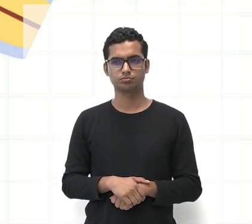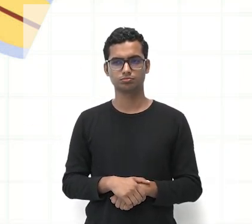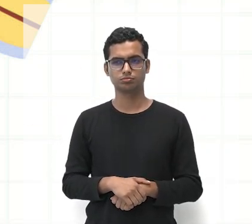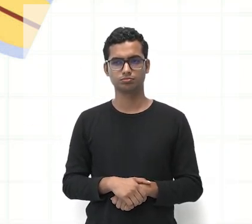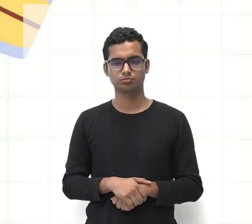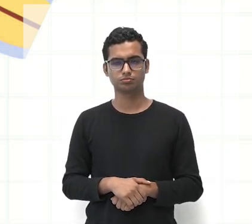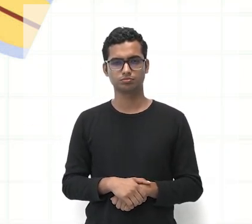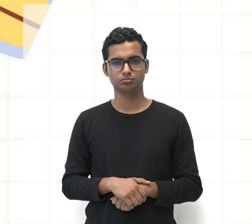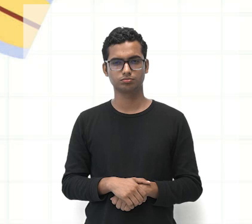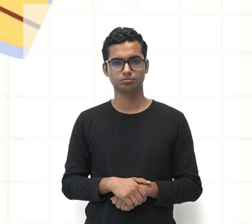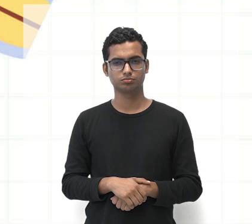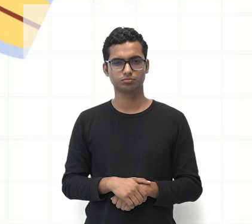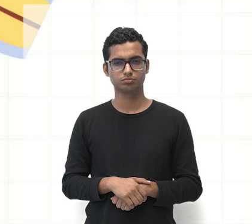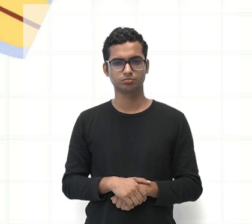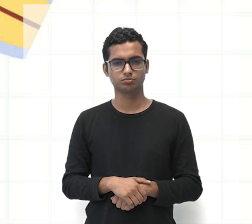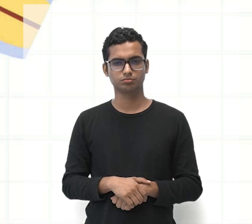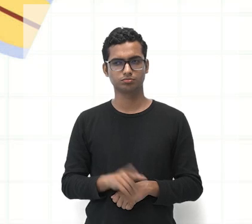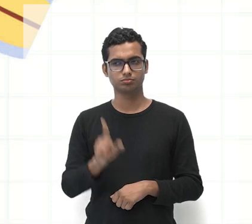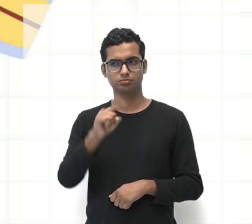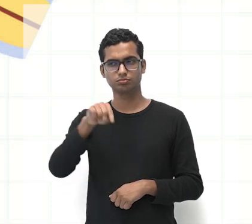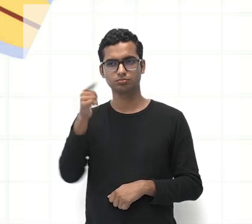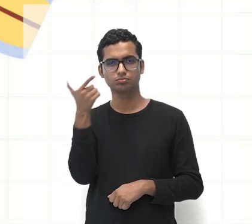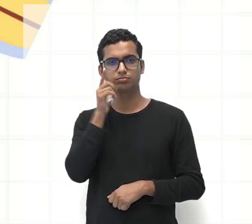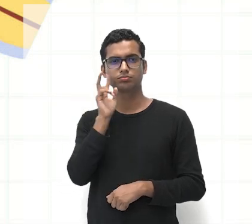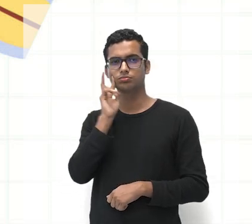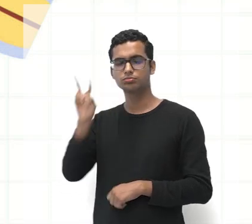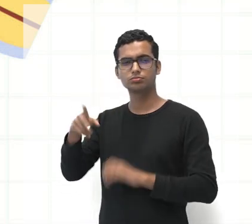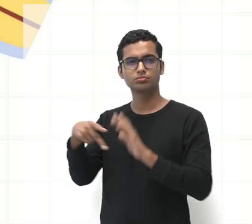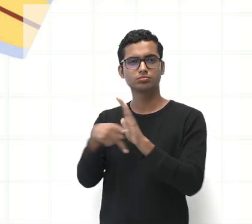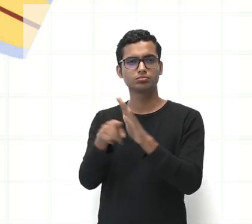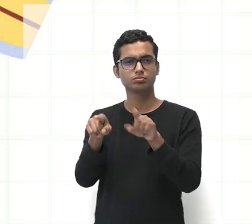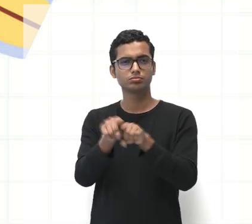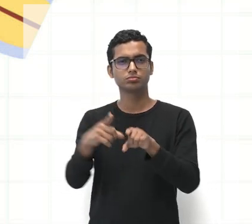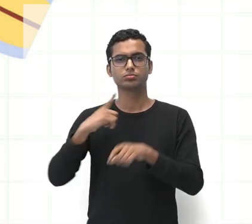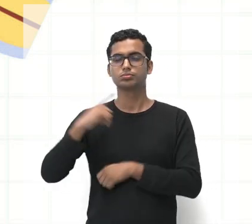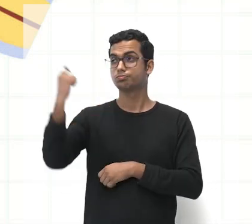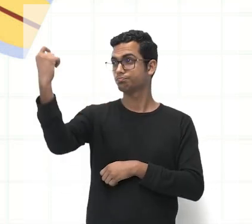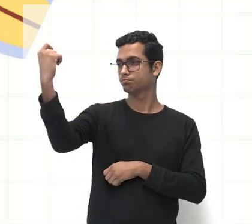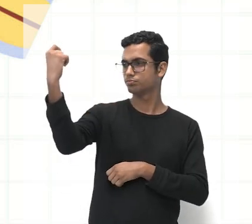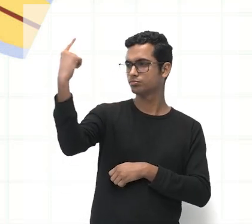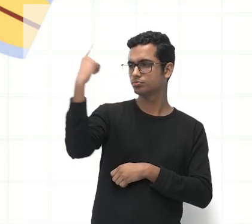aqui a nossa fisiologia. A luz, ela vai entrar,